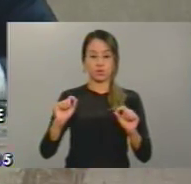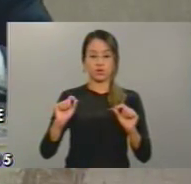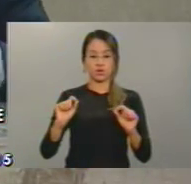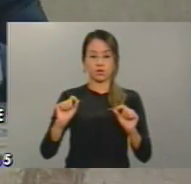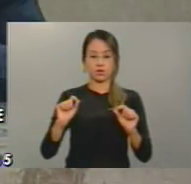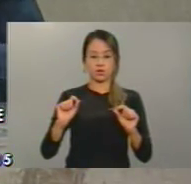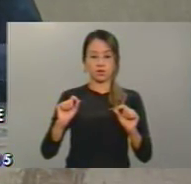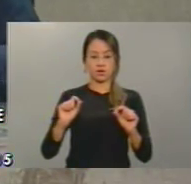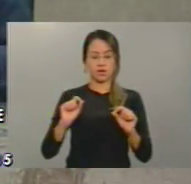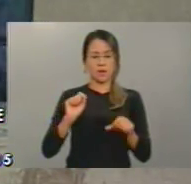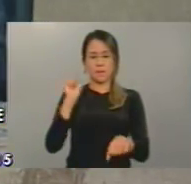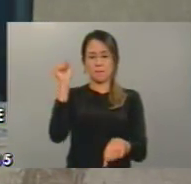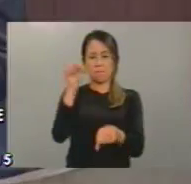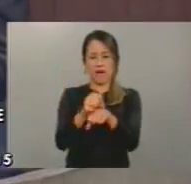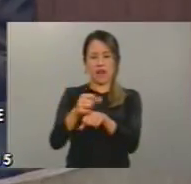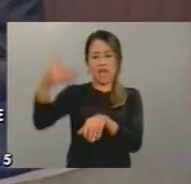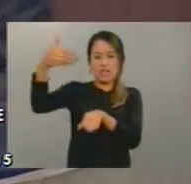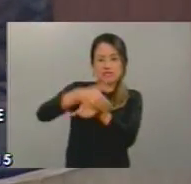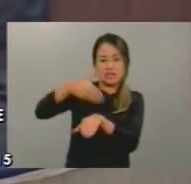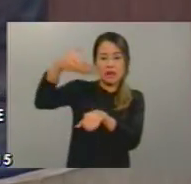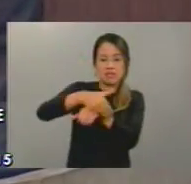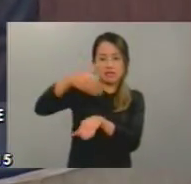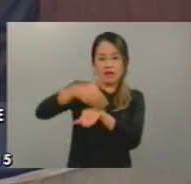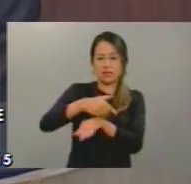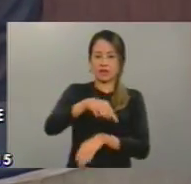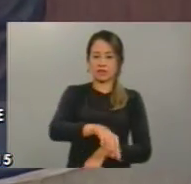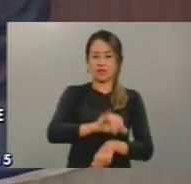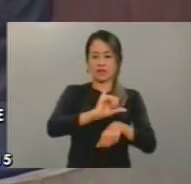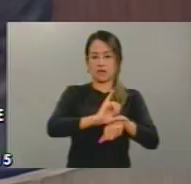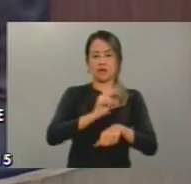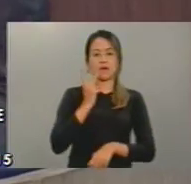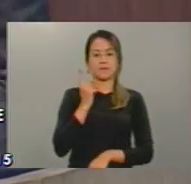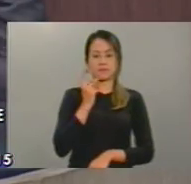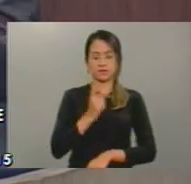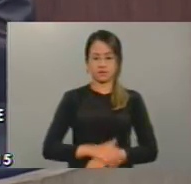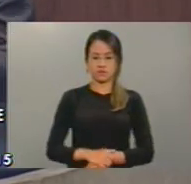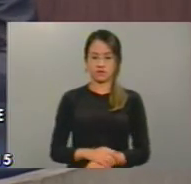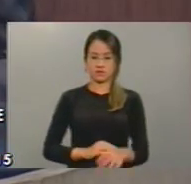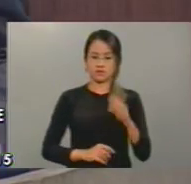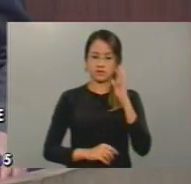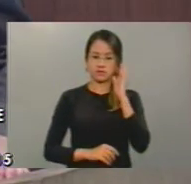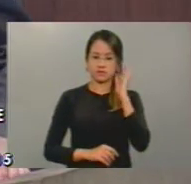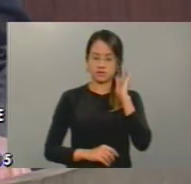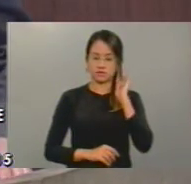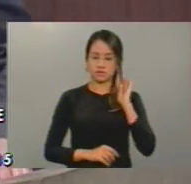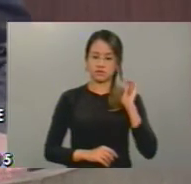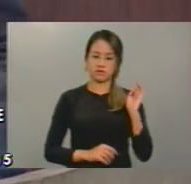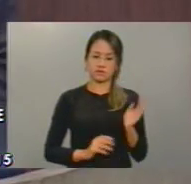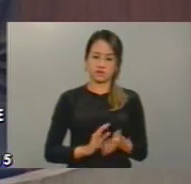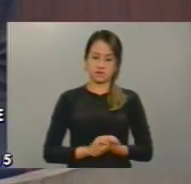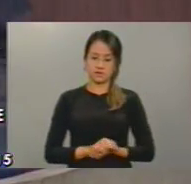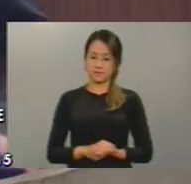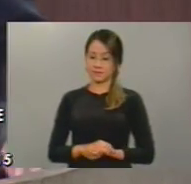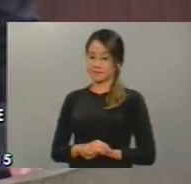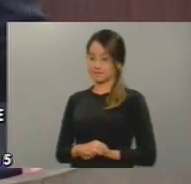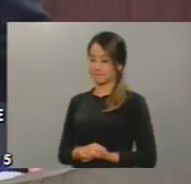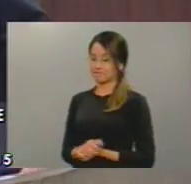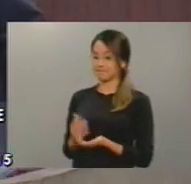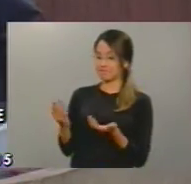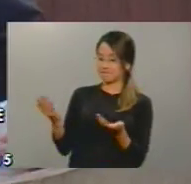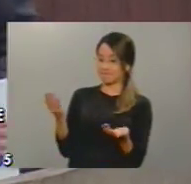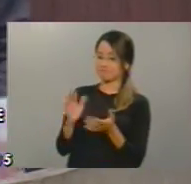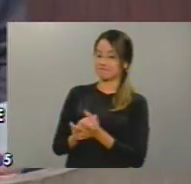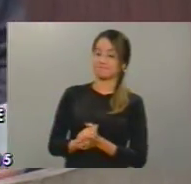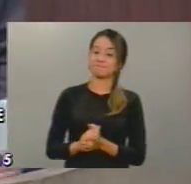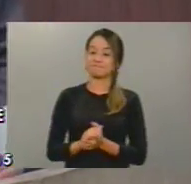entrada desses meninos nessas unidades. Senhores deputados, me parece que essa estratégia de atribuir